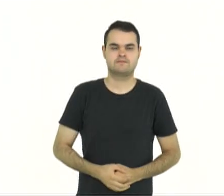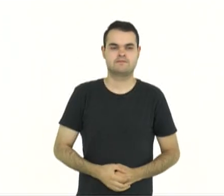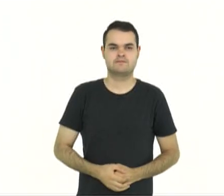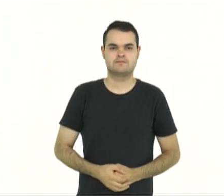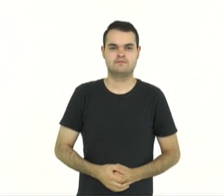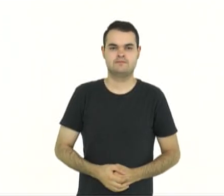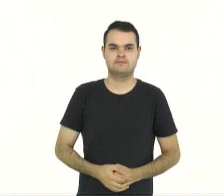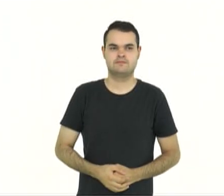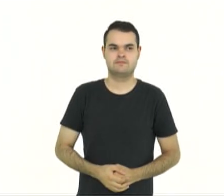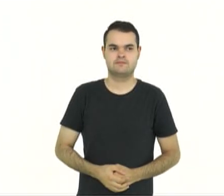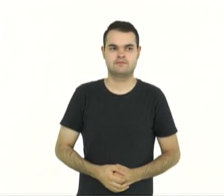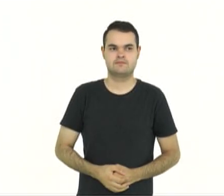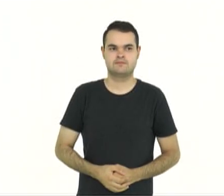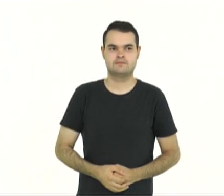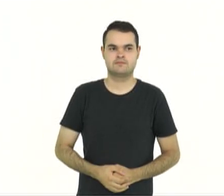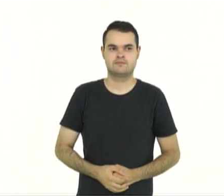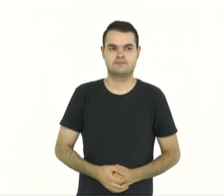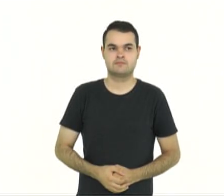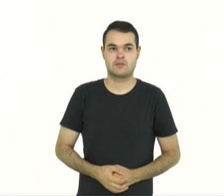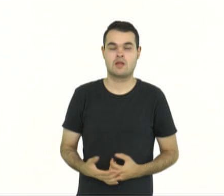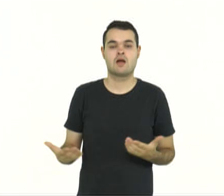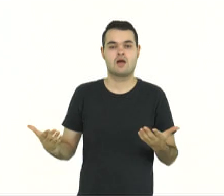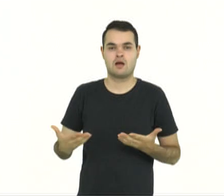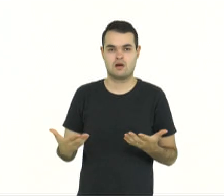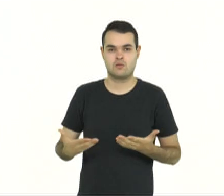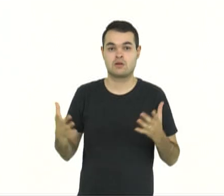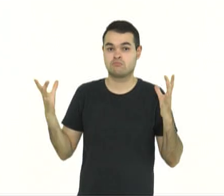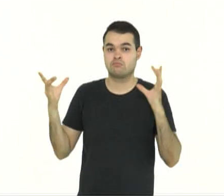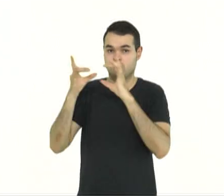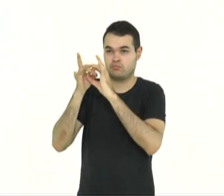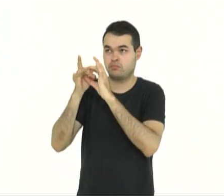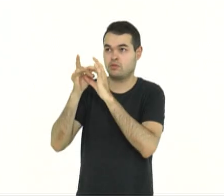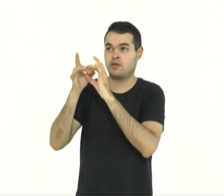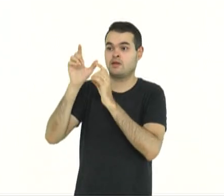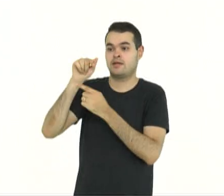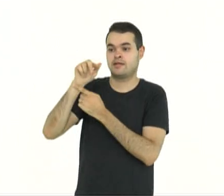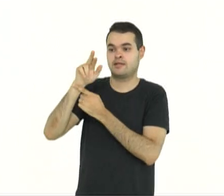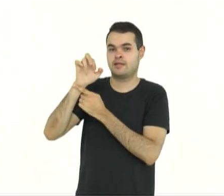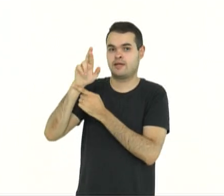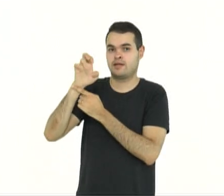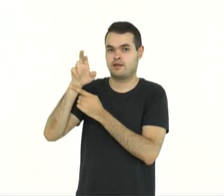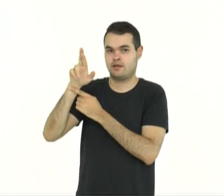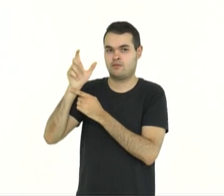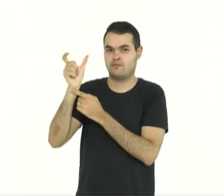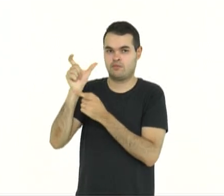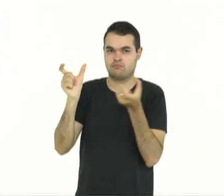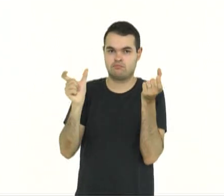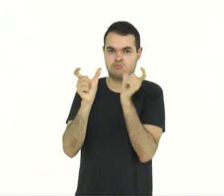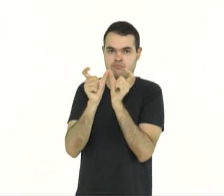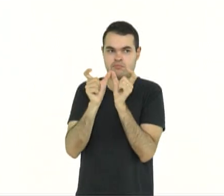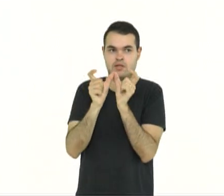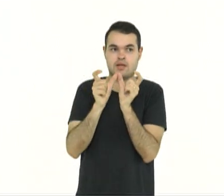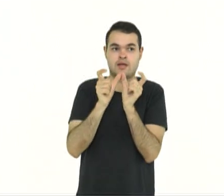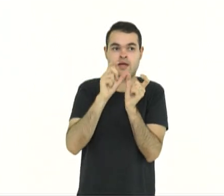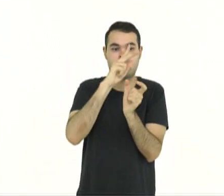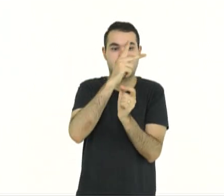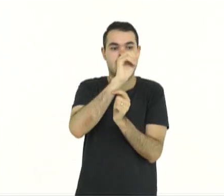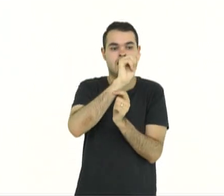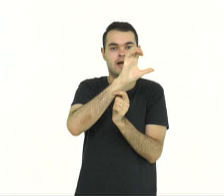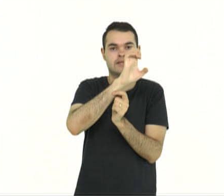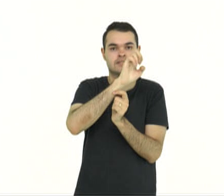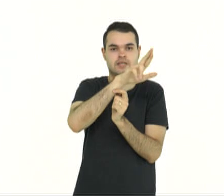quereis, eles querem. Aí eu vou juntar esse verbo querer com o verbo hacer, o fazer,